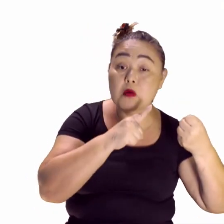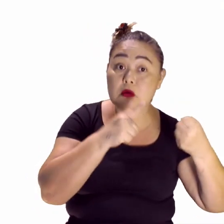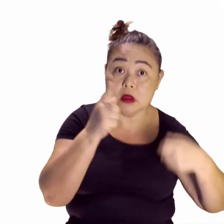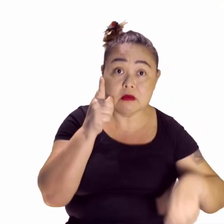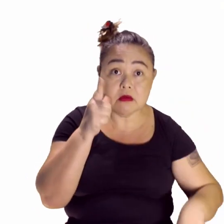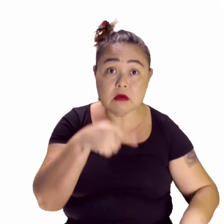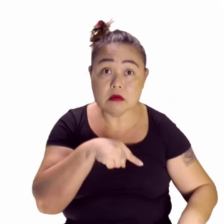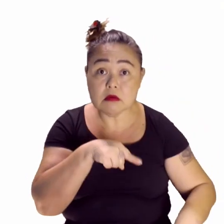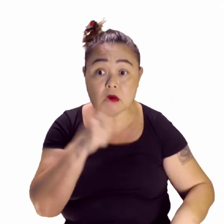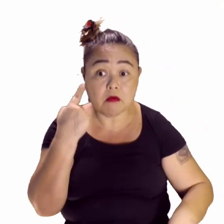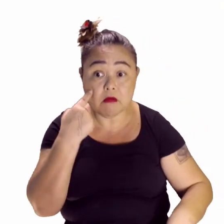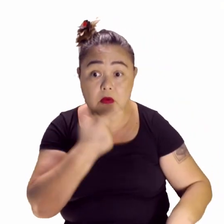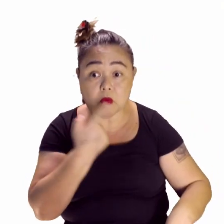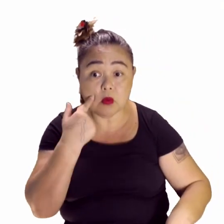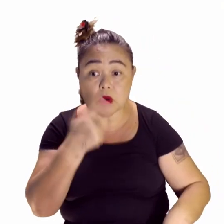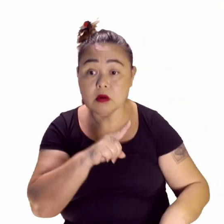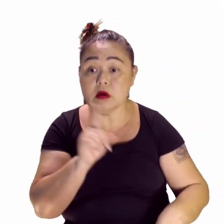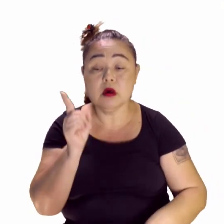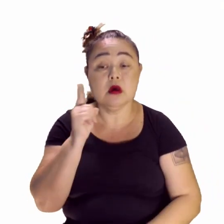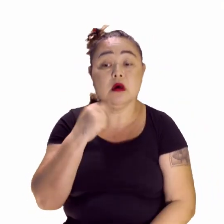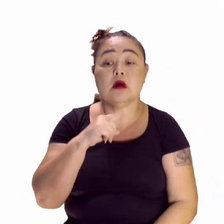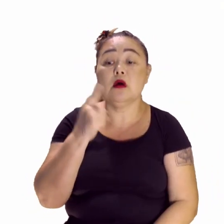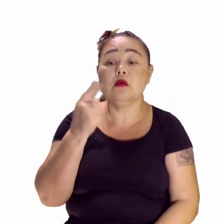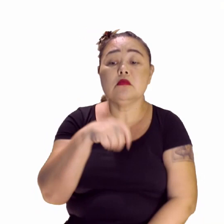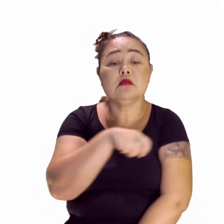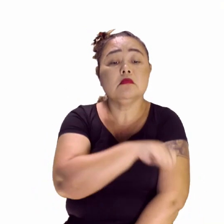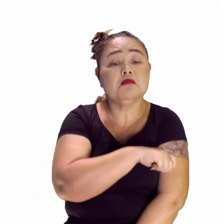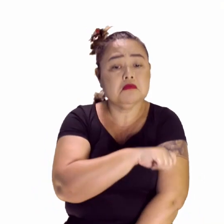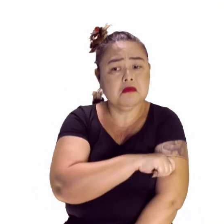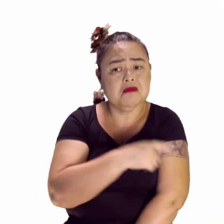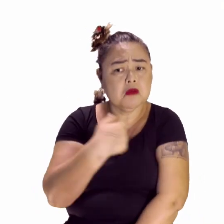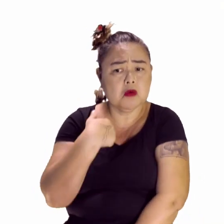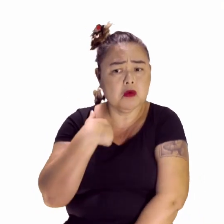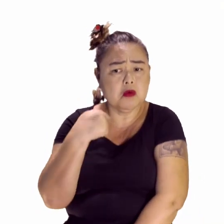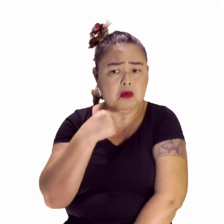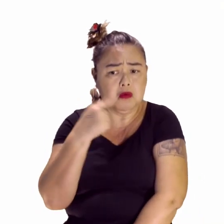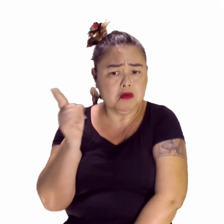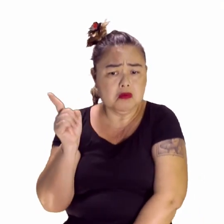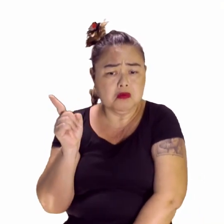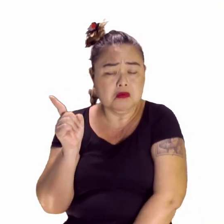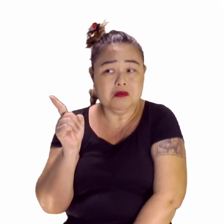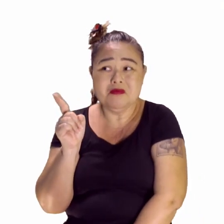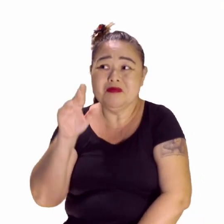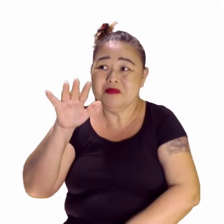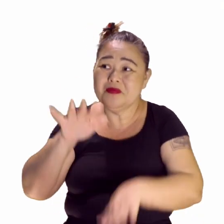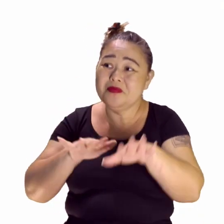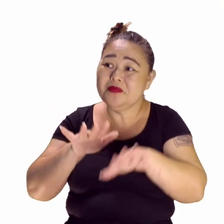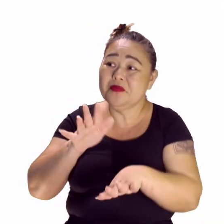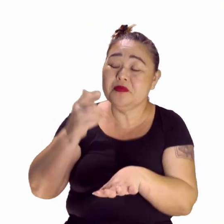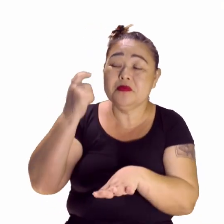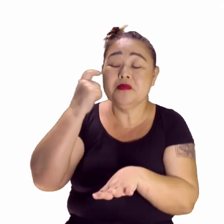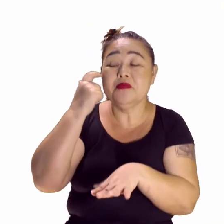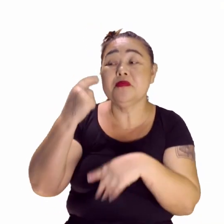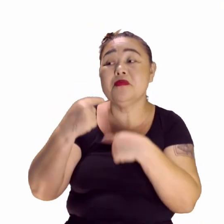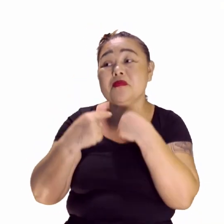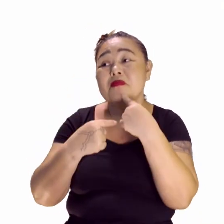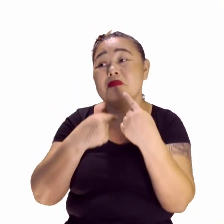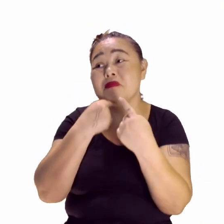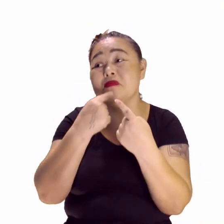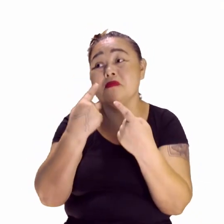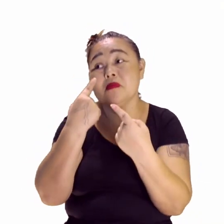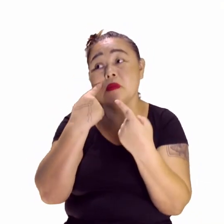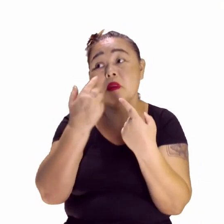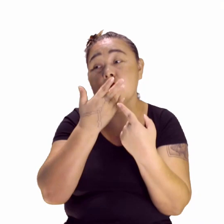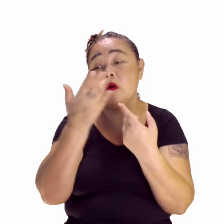né? Mais um absurdo, né? Você acha que o aluno ficou com dúvida em relação a essa alternativa aqui? É porque ele pode até ter a dúvida, Rogério, porque ele